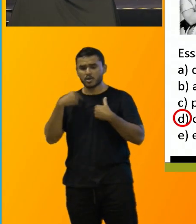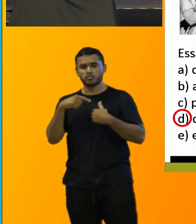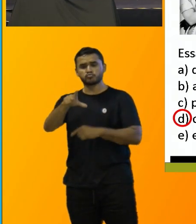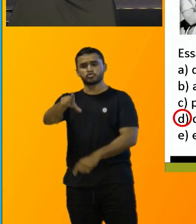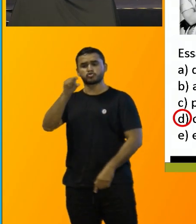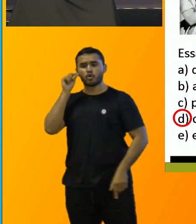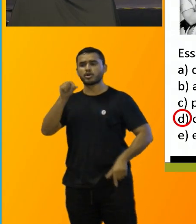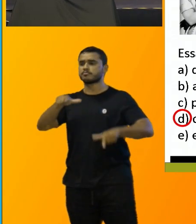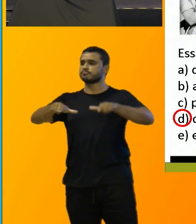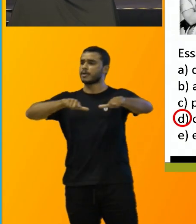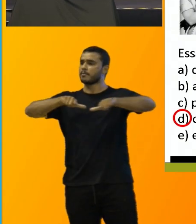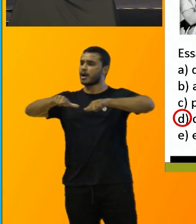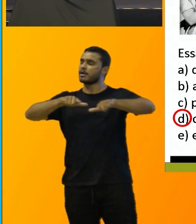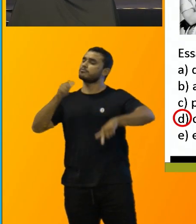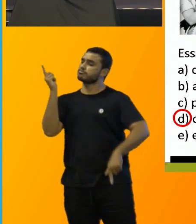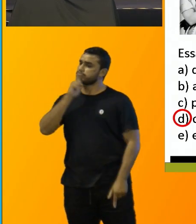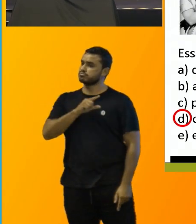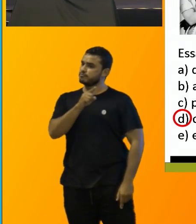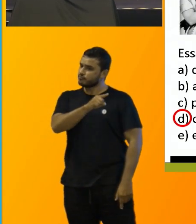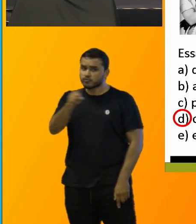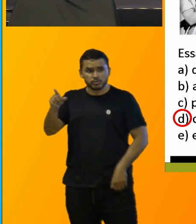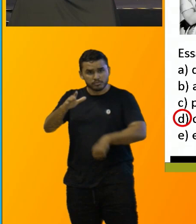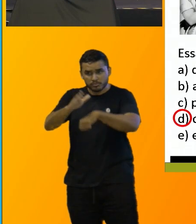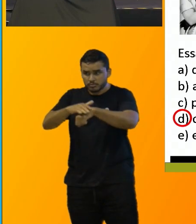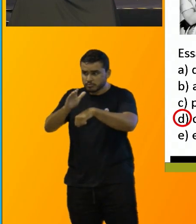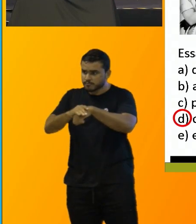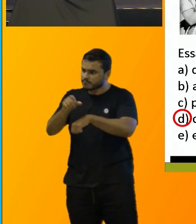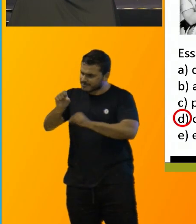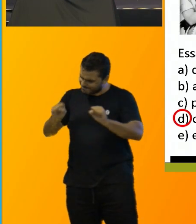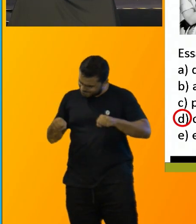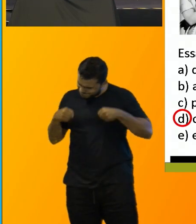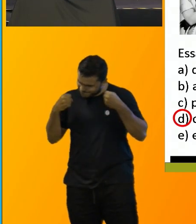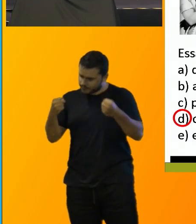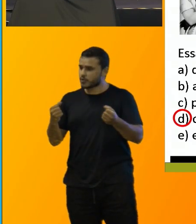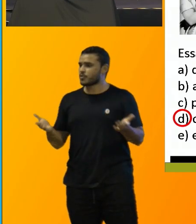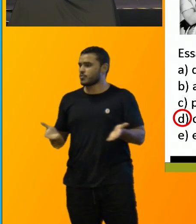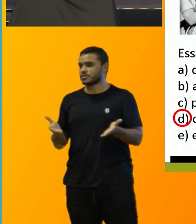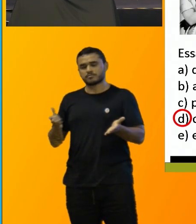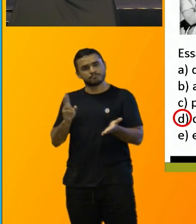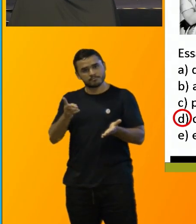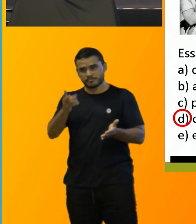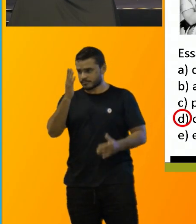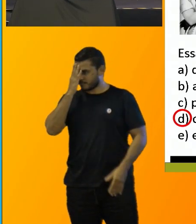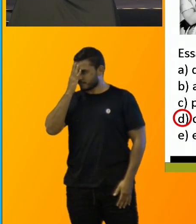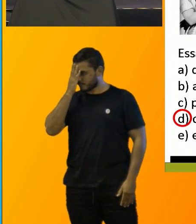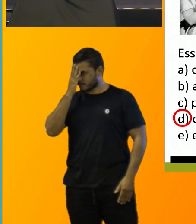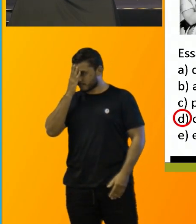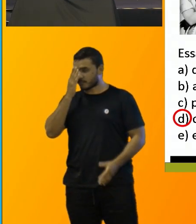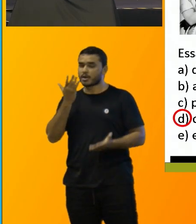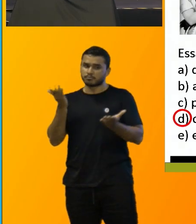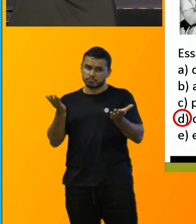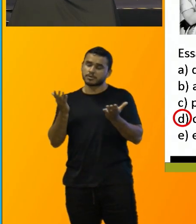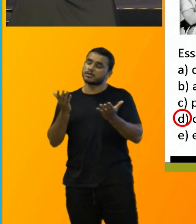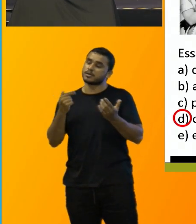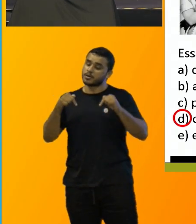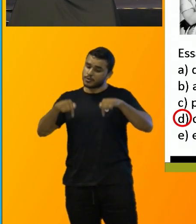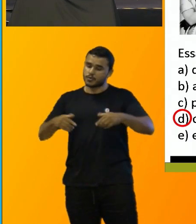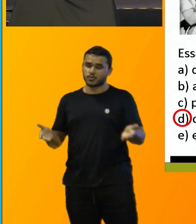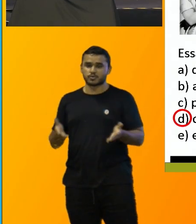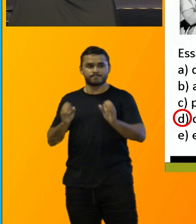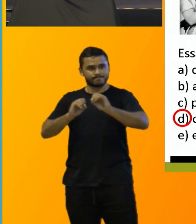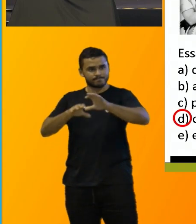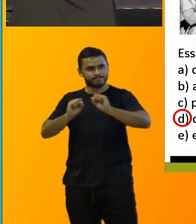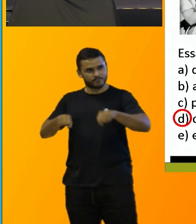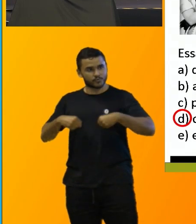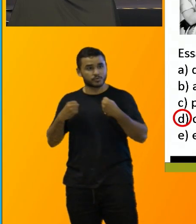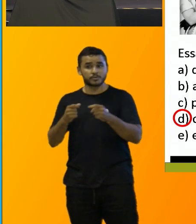Ei, faça o seu melhor, hoje e sempre. foi aquilo que nós procuramos fazer nesse encontro de hoje.